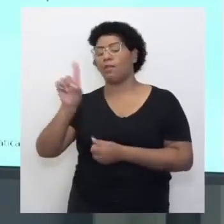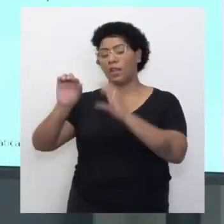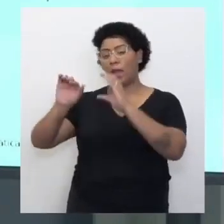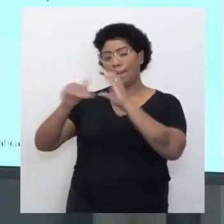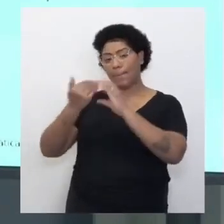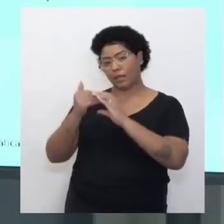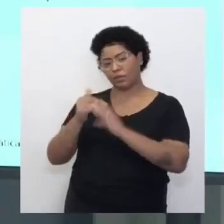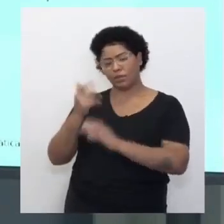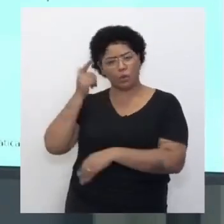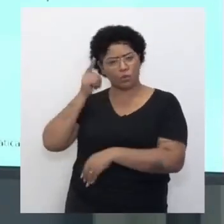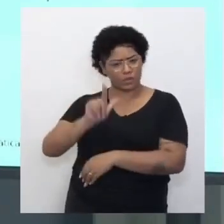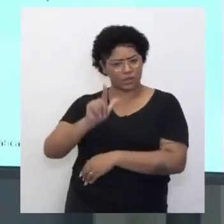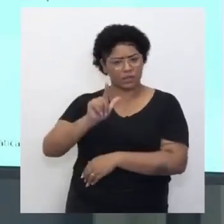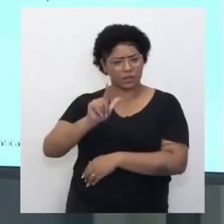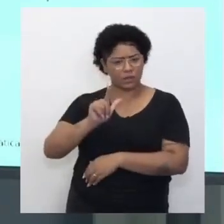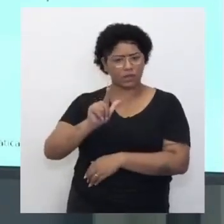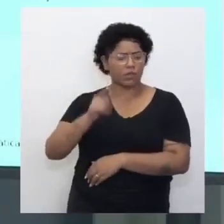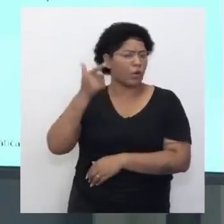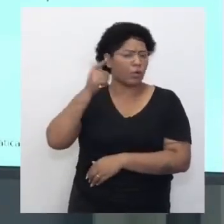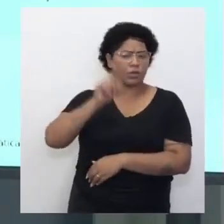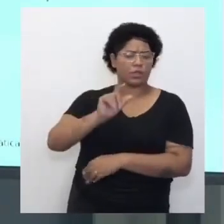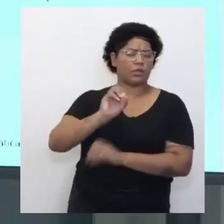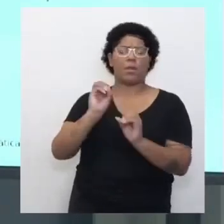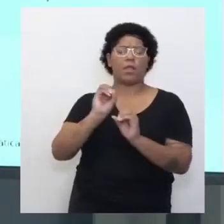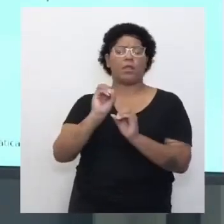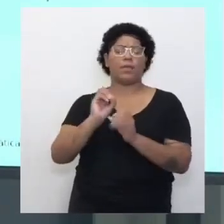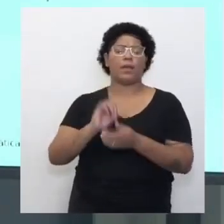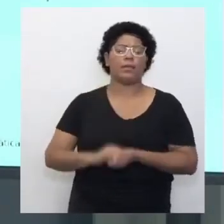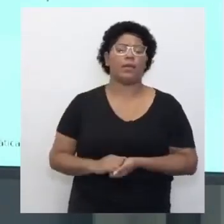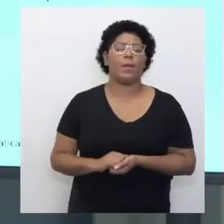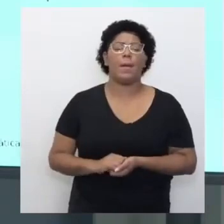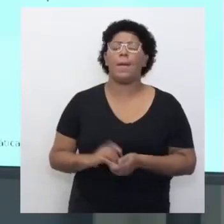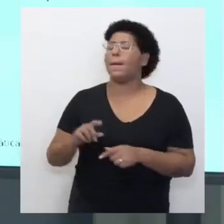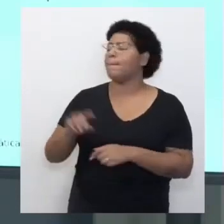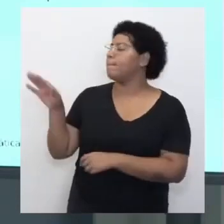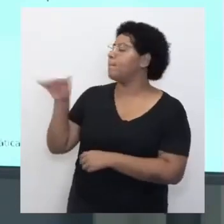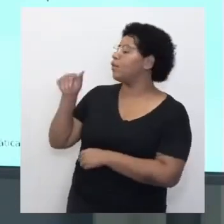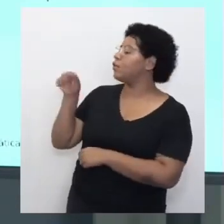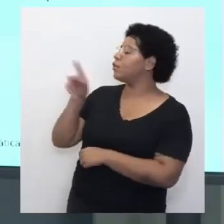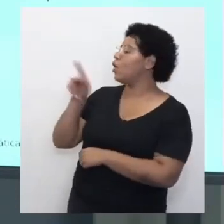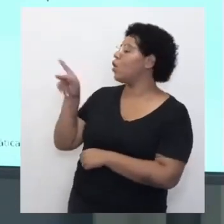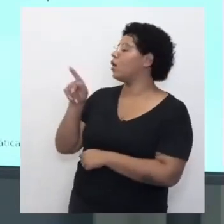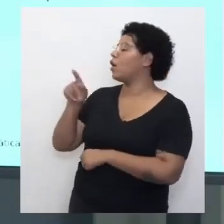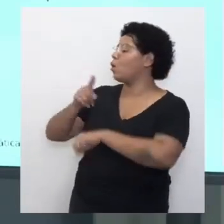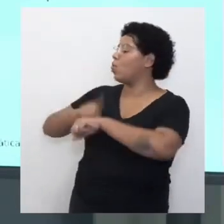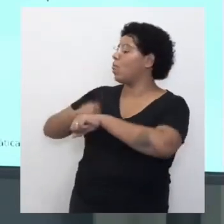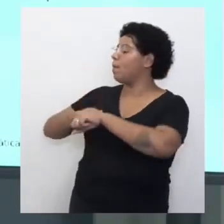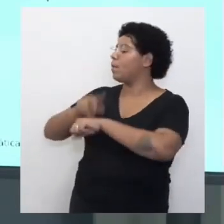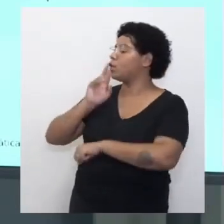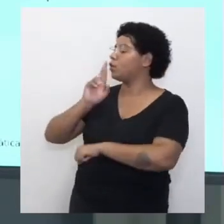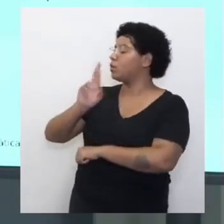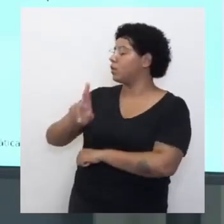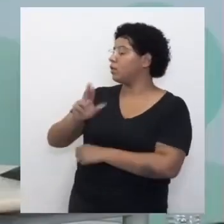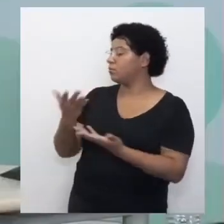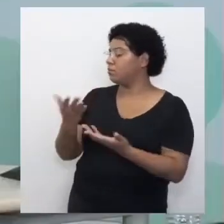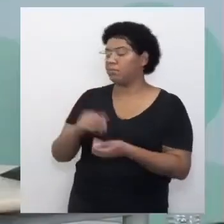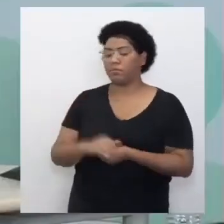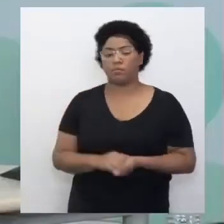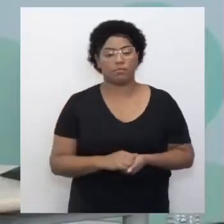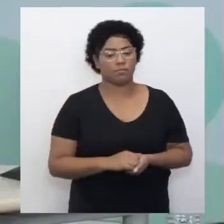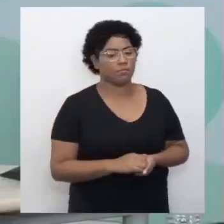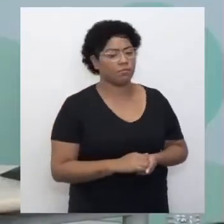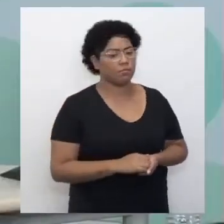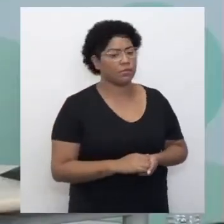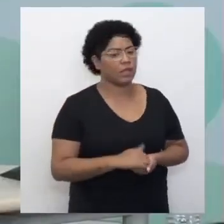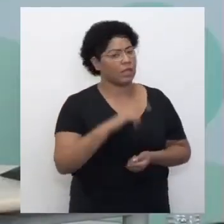coloca se você conseguiu ou se você não conseguiu, ok? Professora Roberta, quanto tempo eles vão ter para racionalizar? Professora Inês, eles